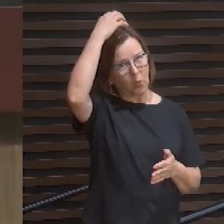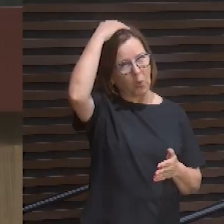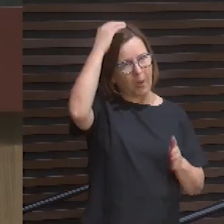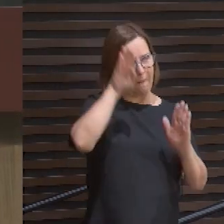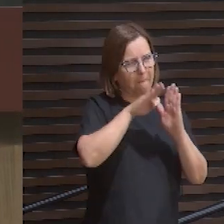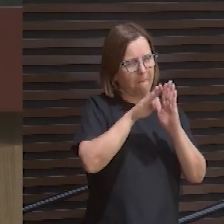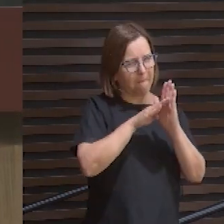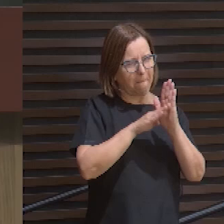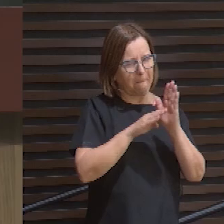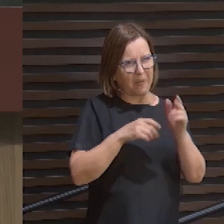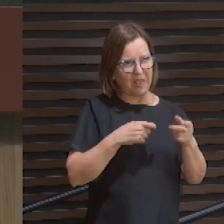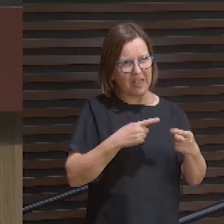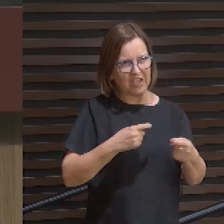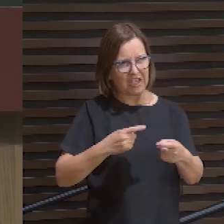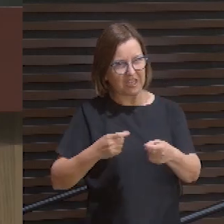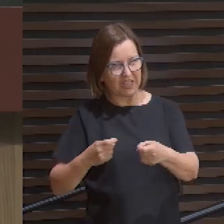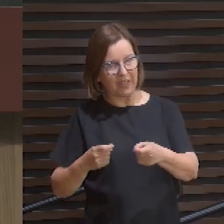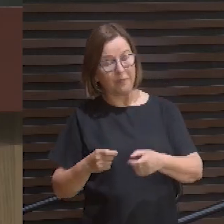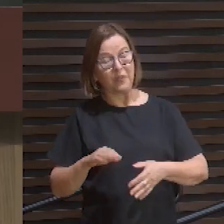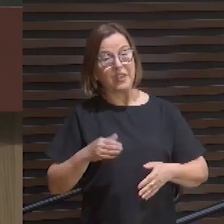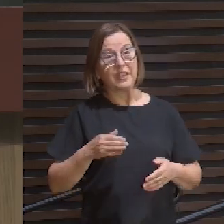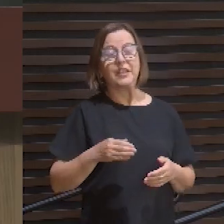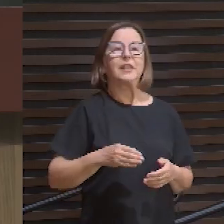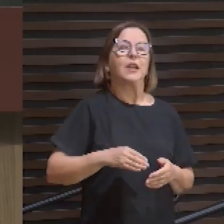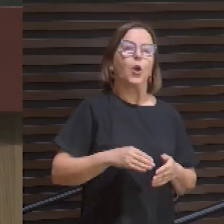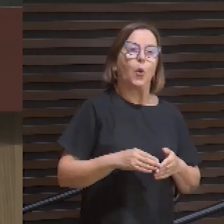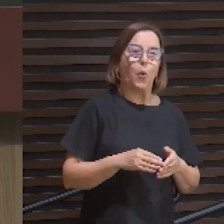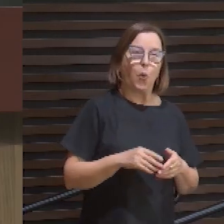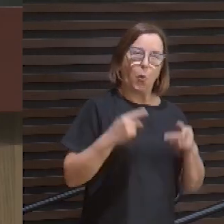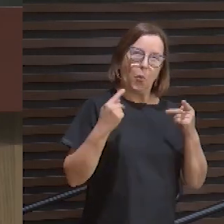Eliseu mandava dizer ao rei de Israel,